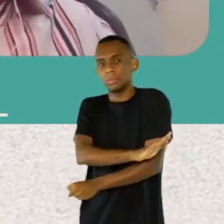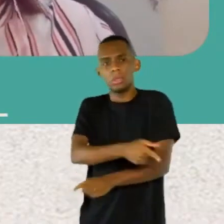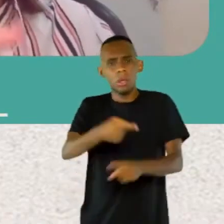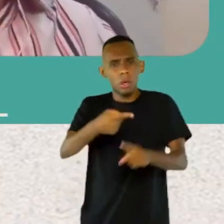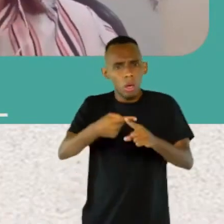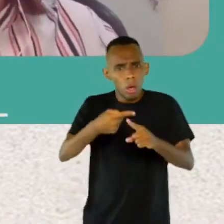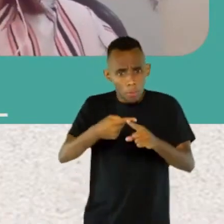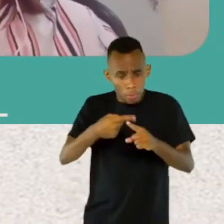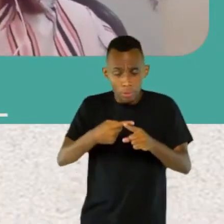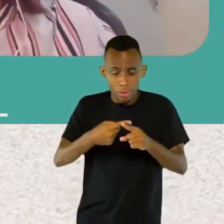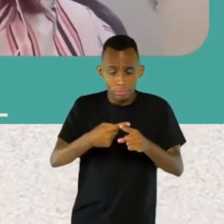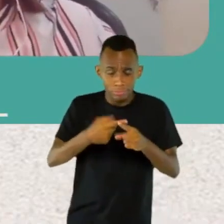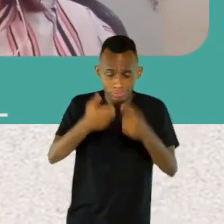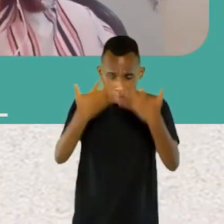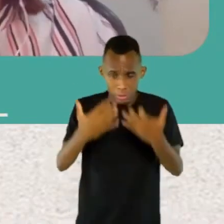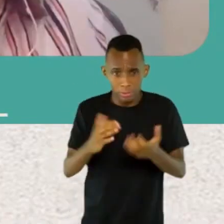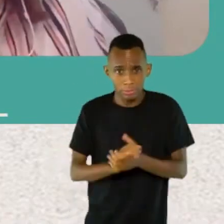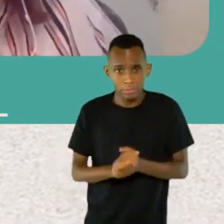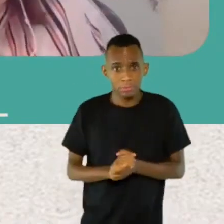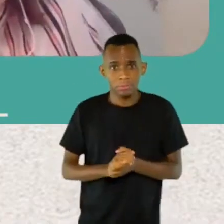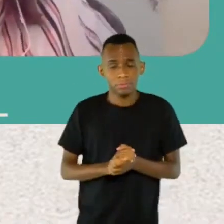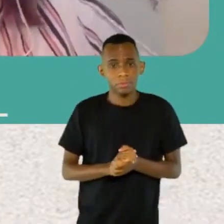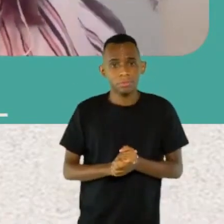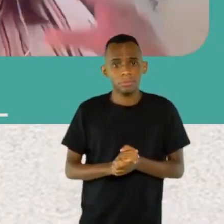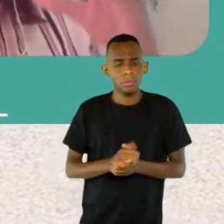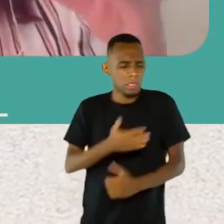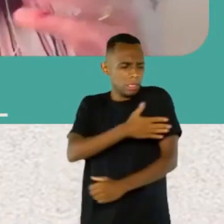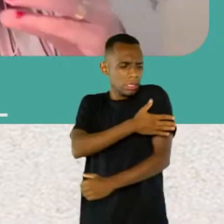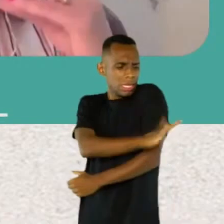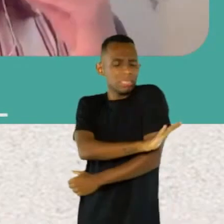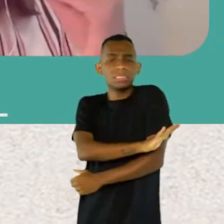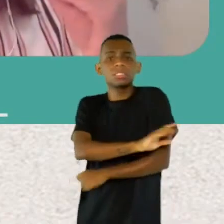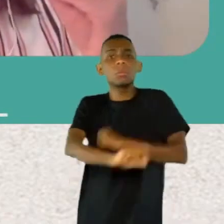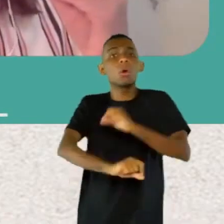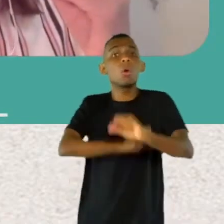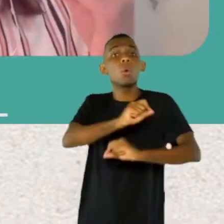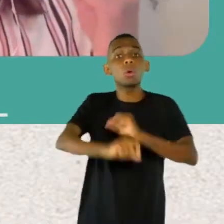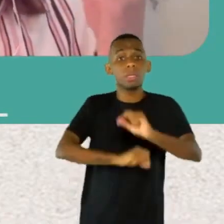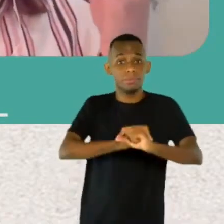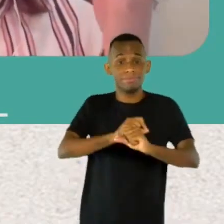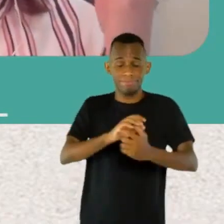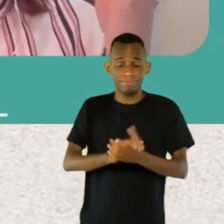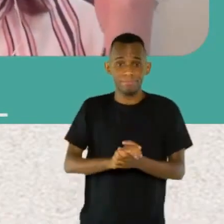as... É como se... O que é o racismo, né? O racismo é você...